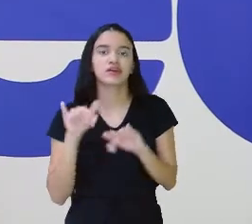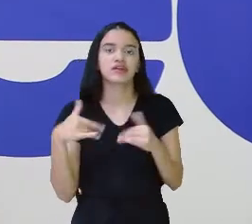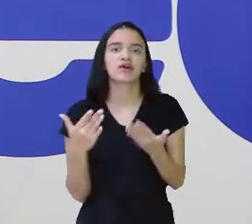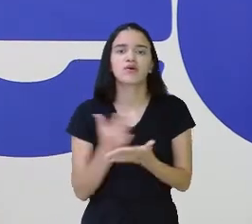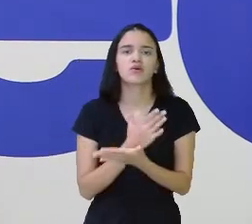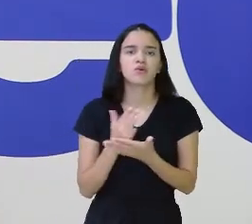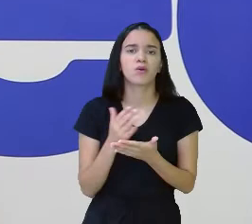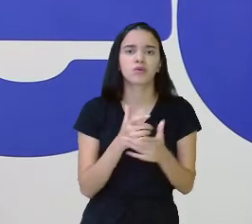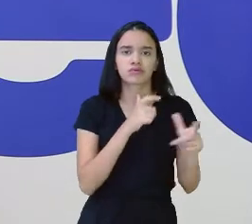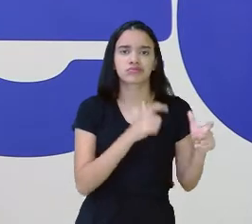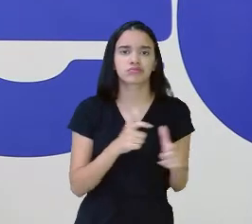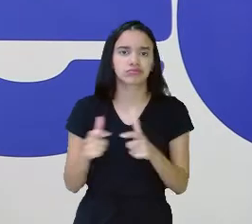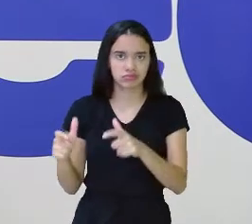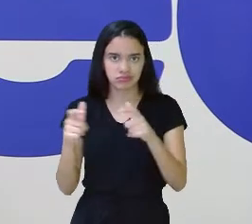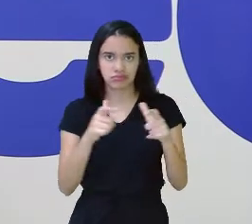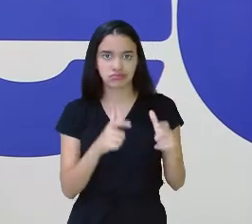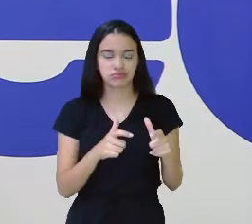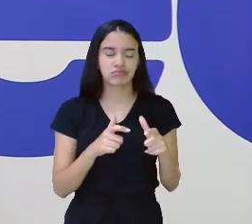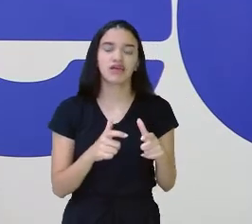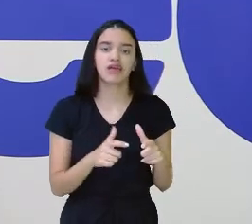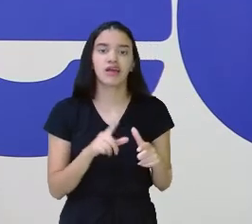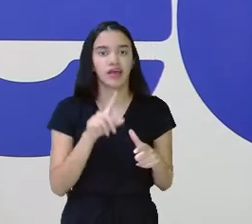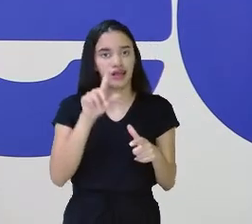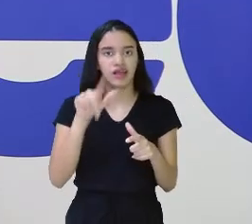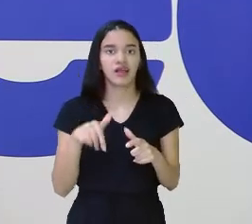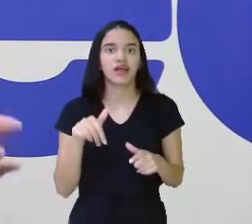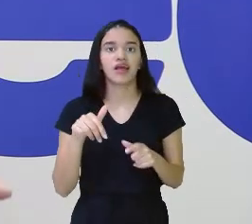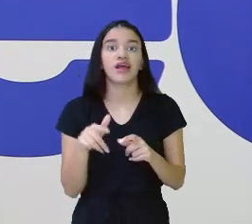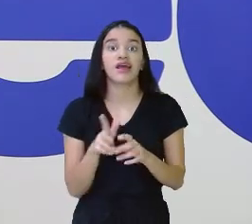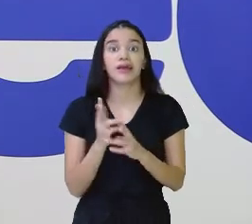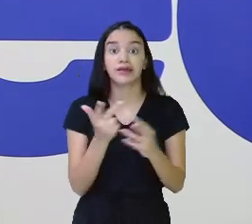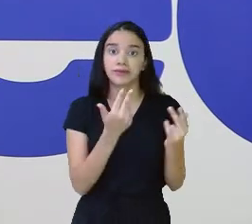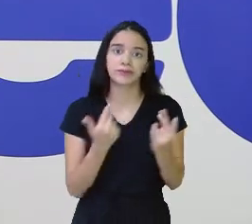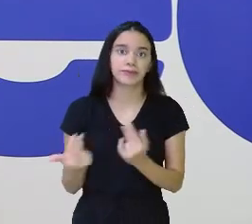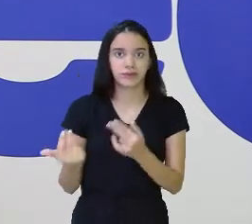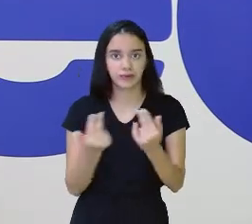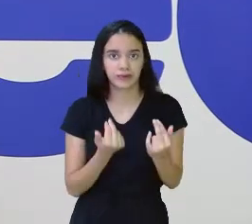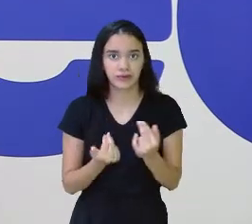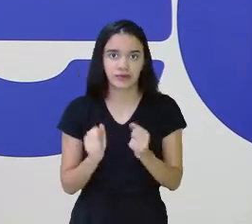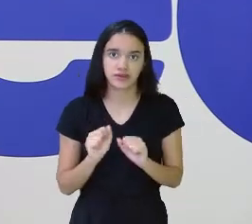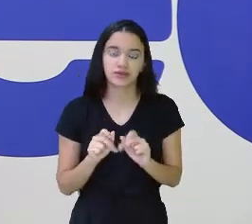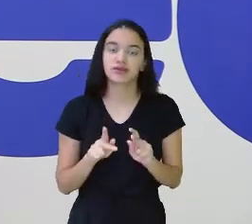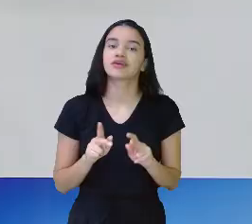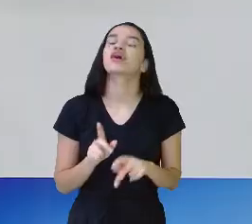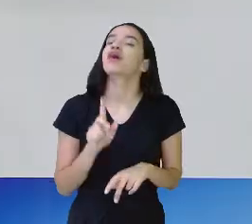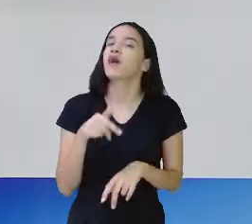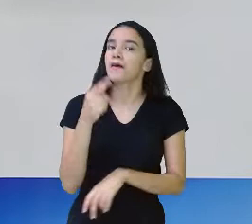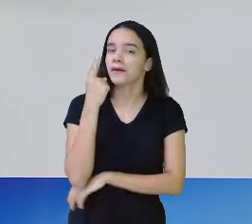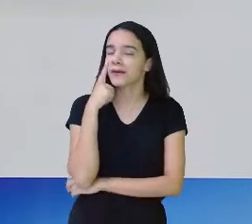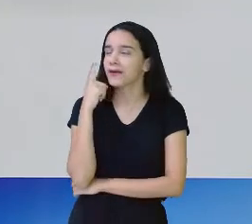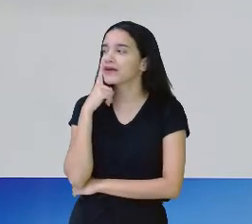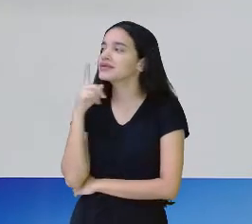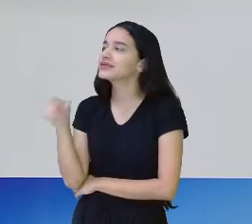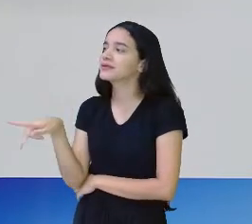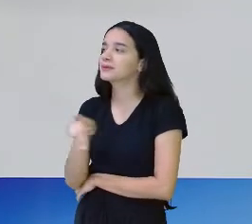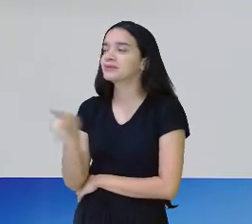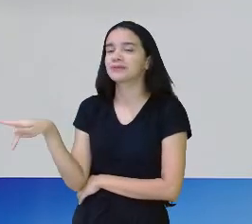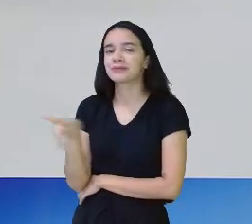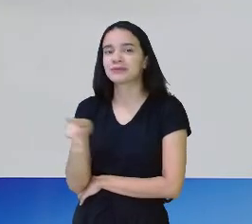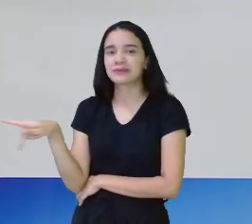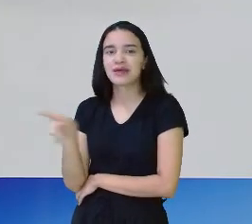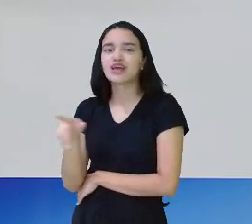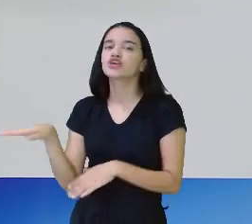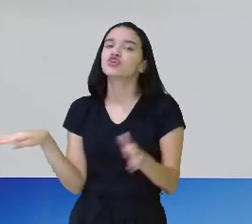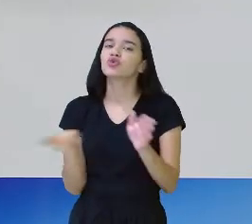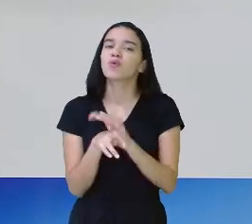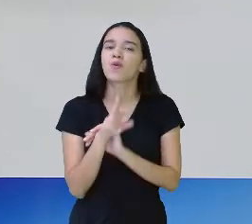algumas regiões, como você colocou, eles são considerados iguais, tá bom? Isso, olha aí, a professora Márcia já chegou